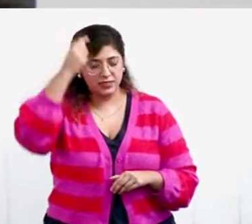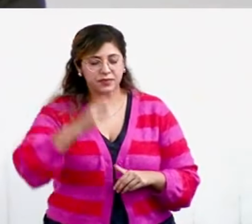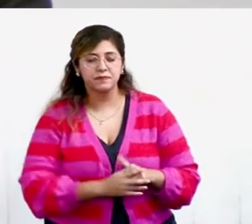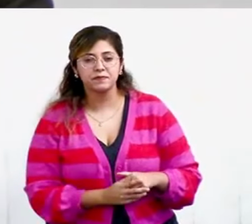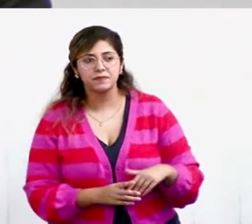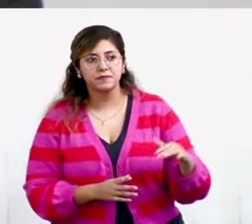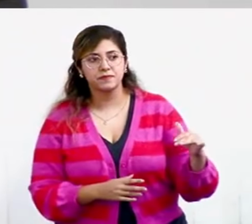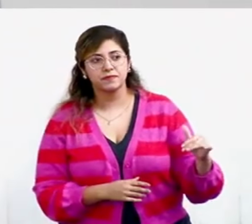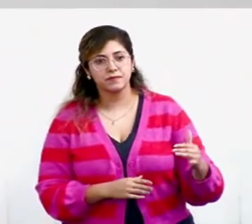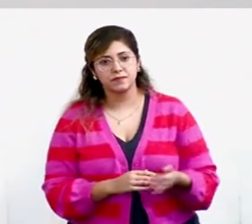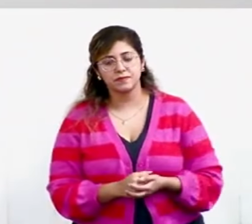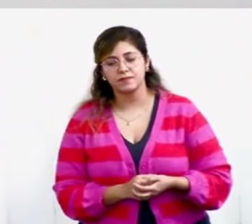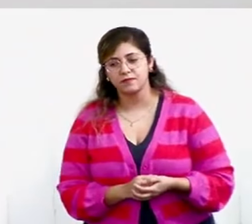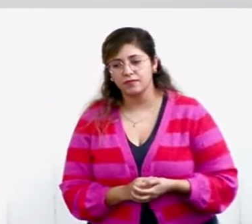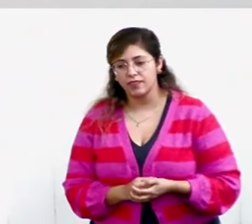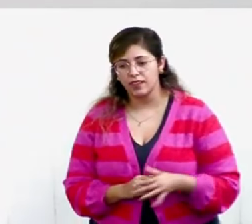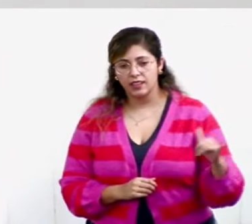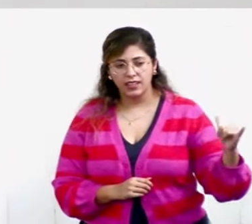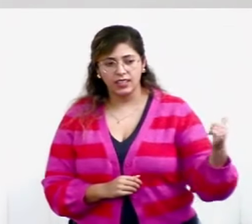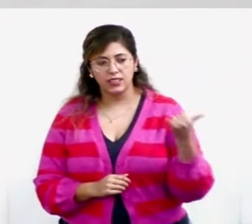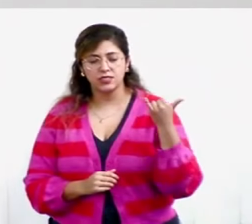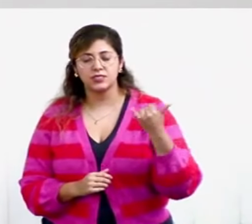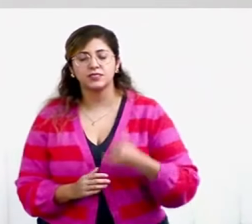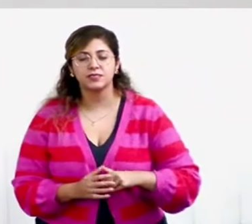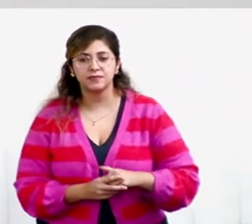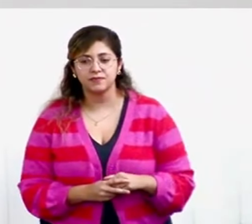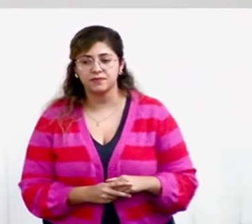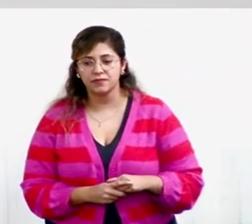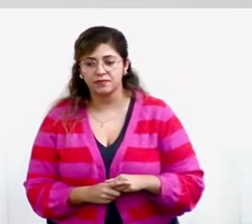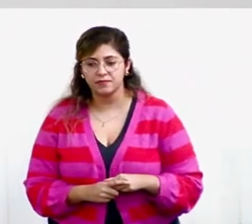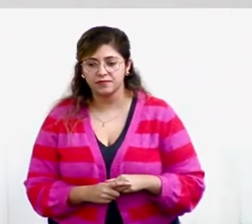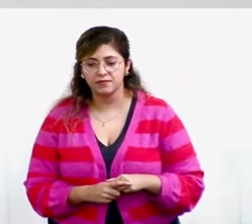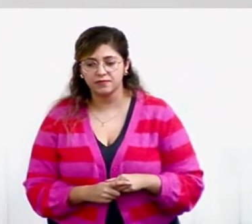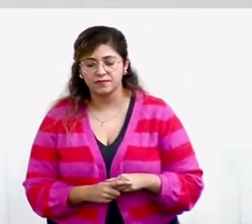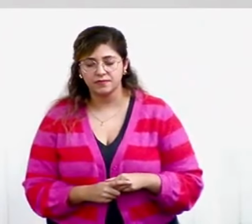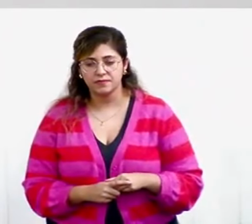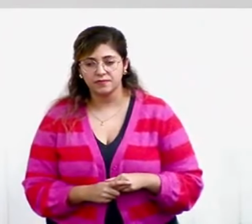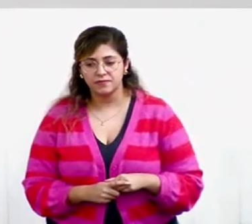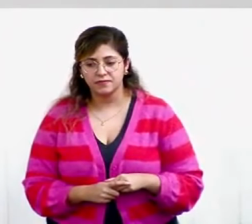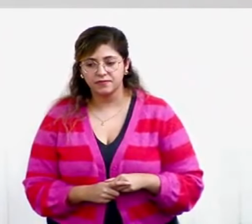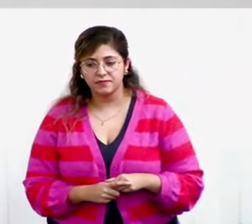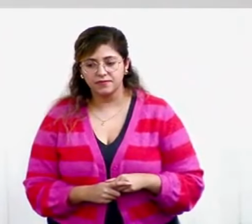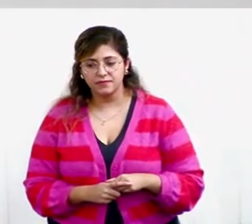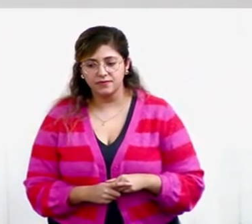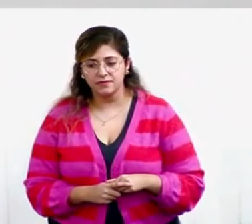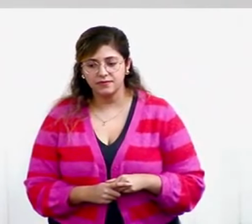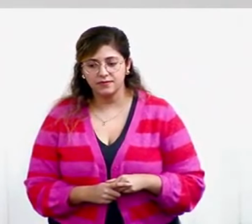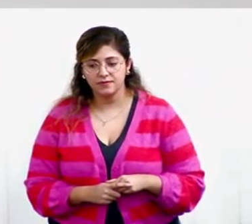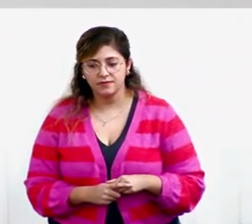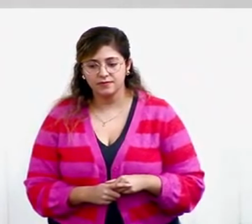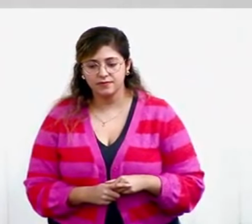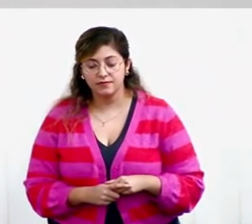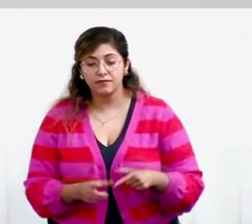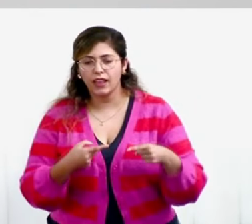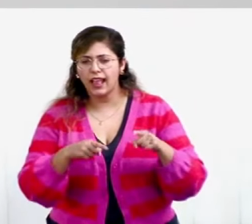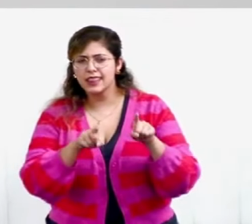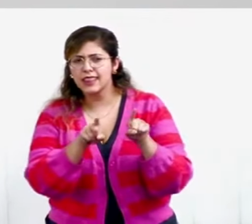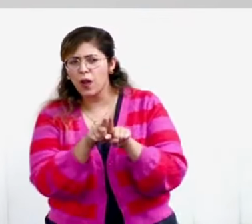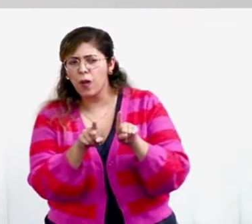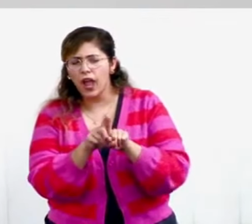devemos viver, abandonando essa velha natureza. Ele diz: pois a vontade de Deus